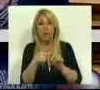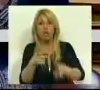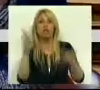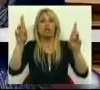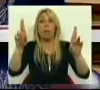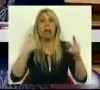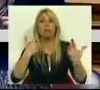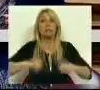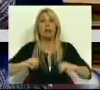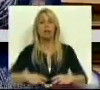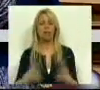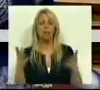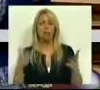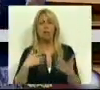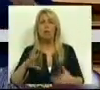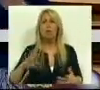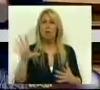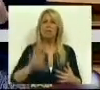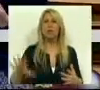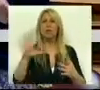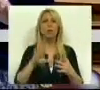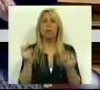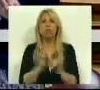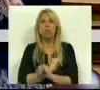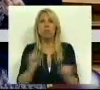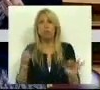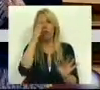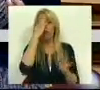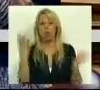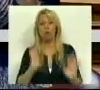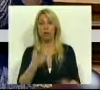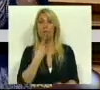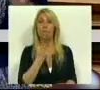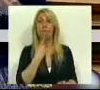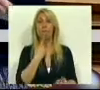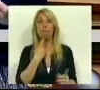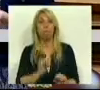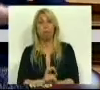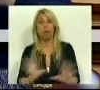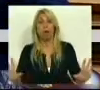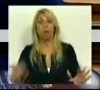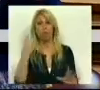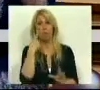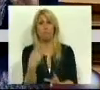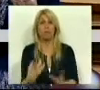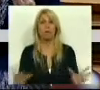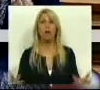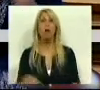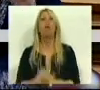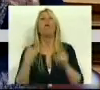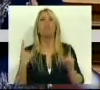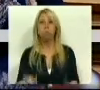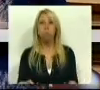modo insustentável, que já começa a ser perceptível, portanto, porque é que a dose de